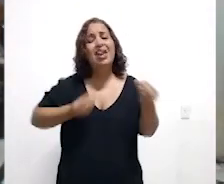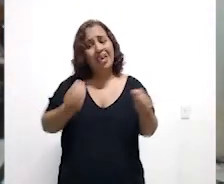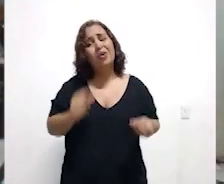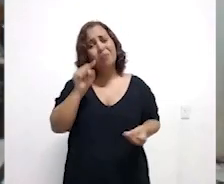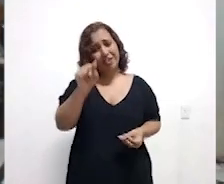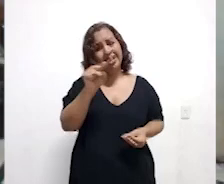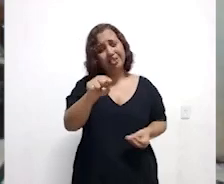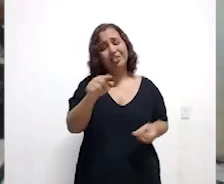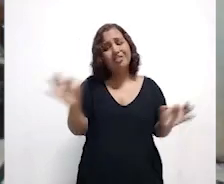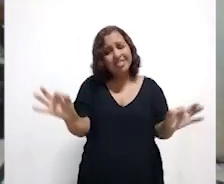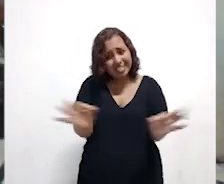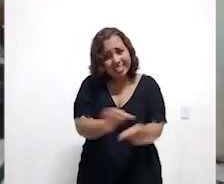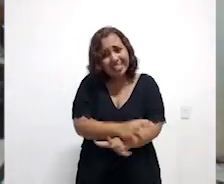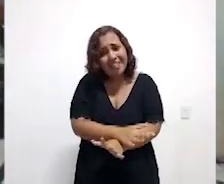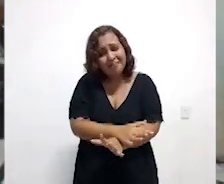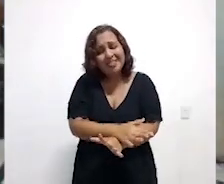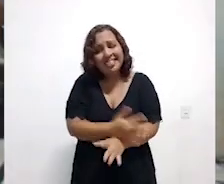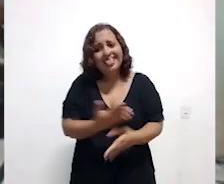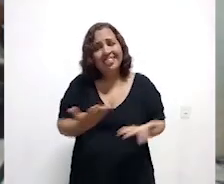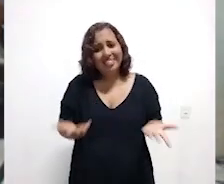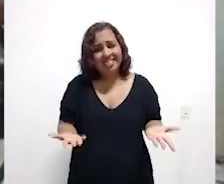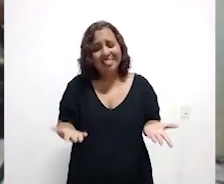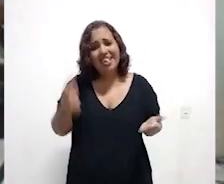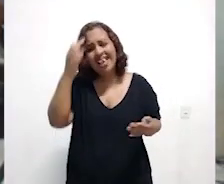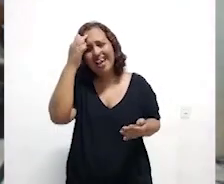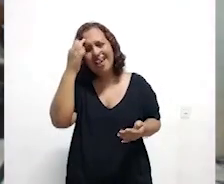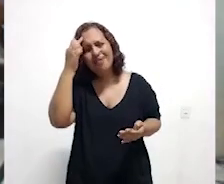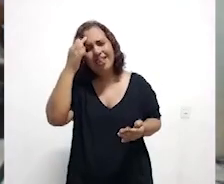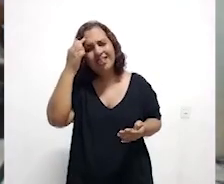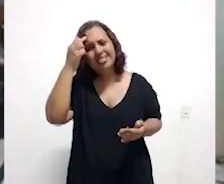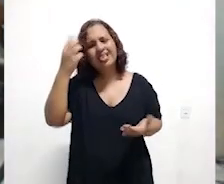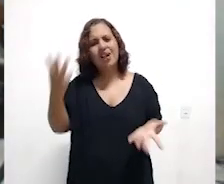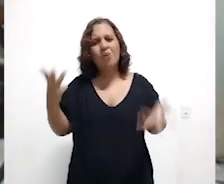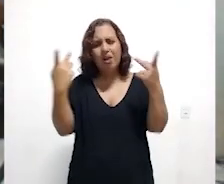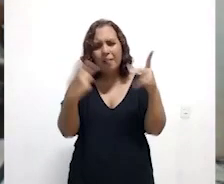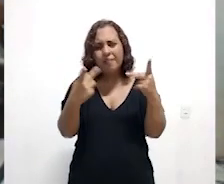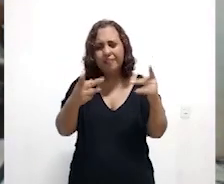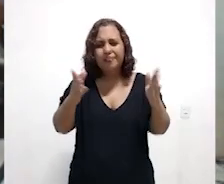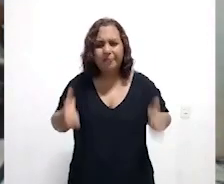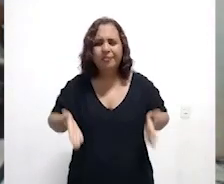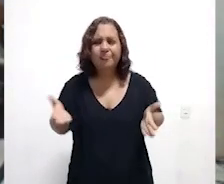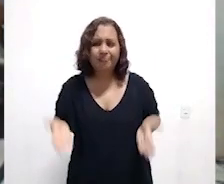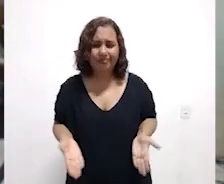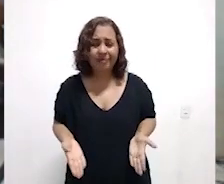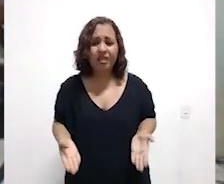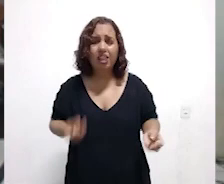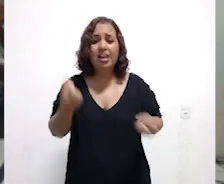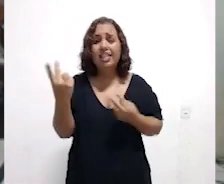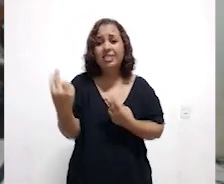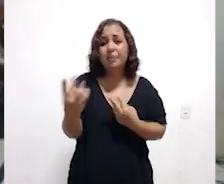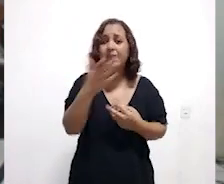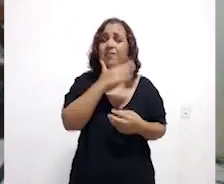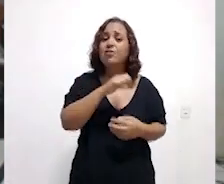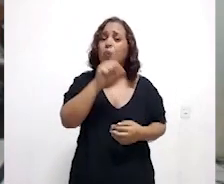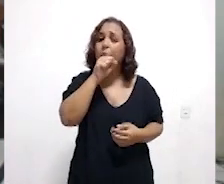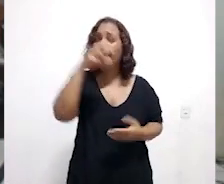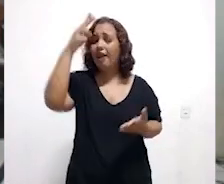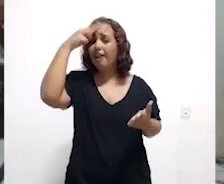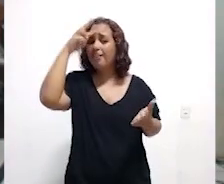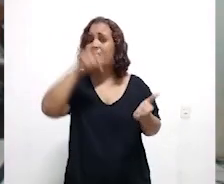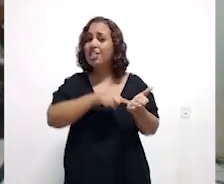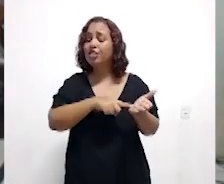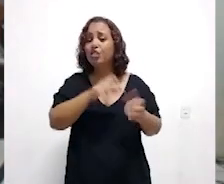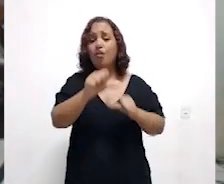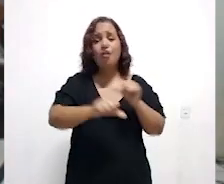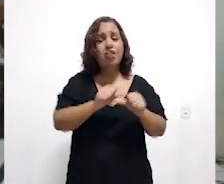termine essa reflexão. Como esse pai mudou e entendeu